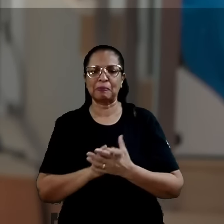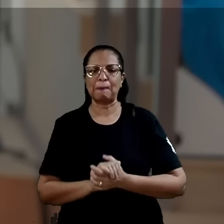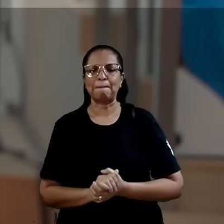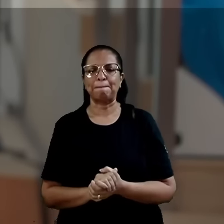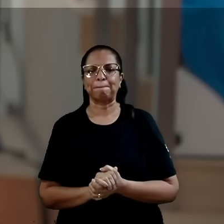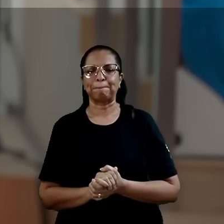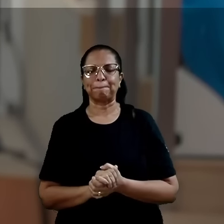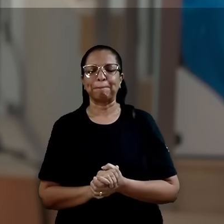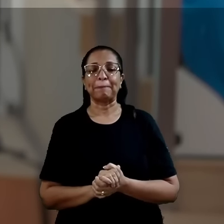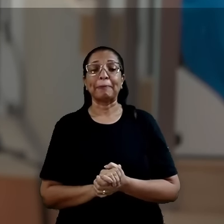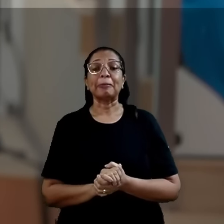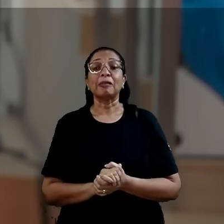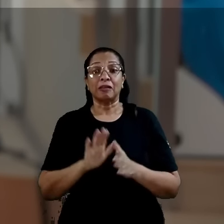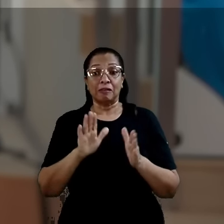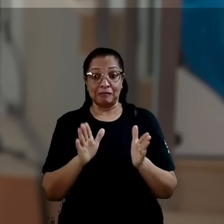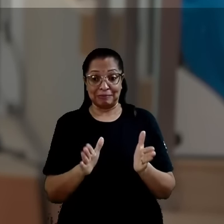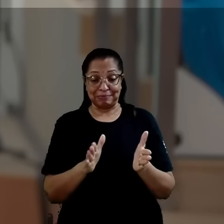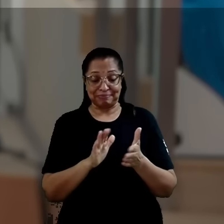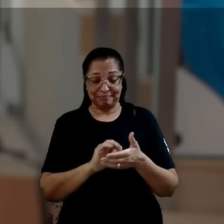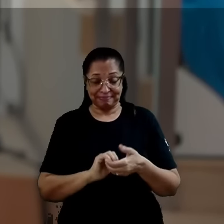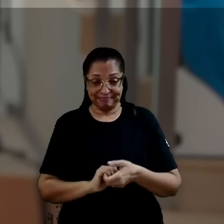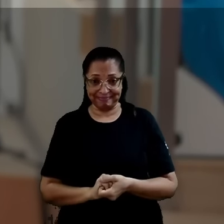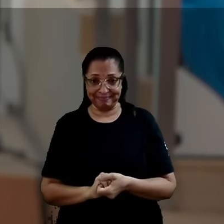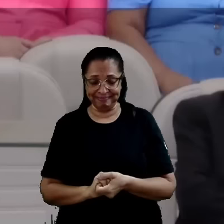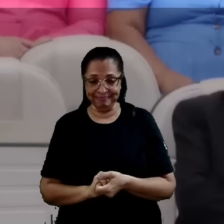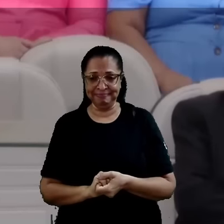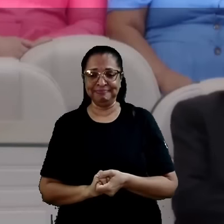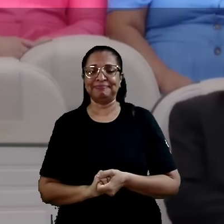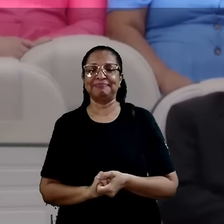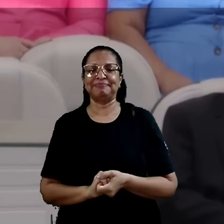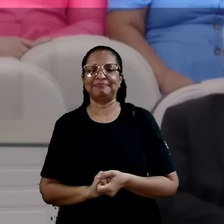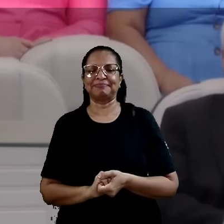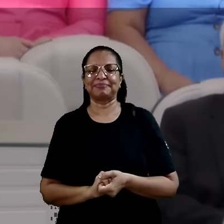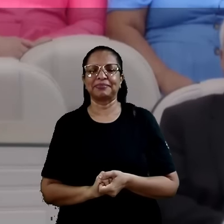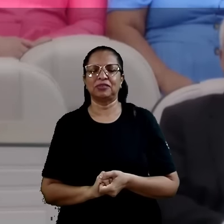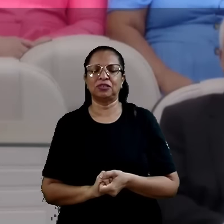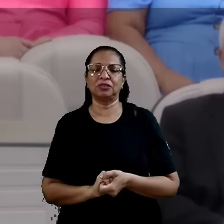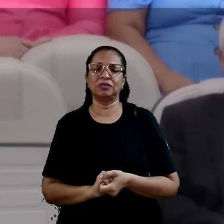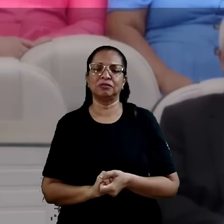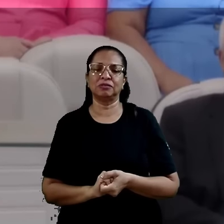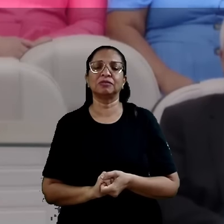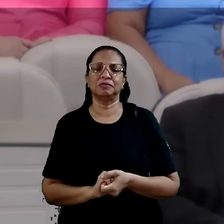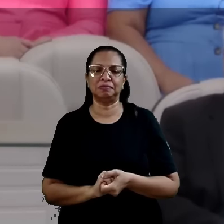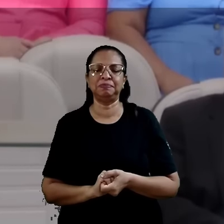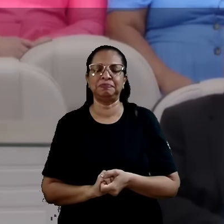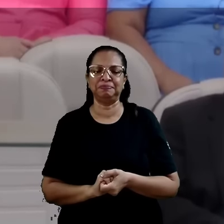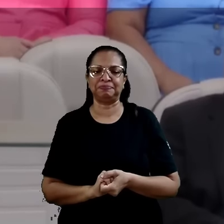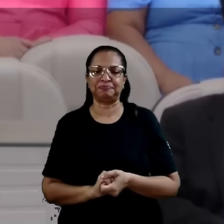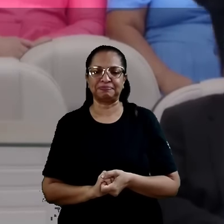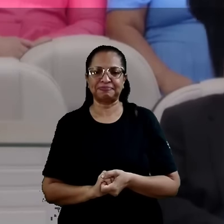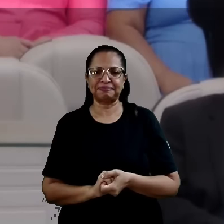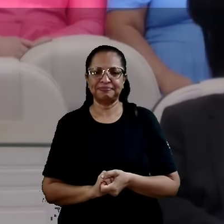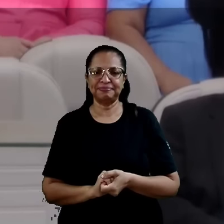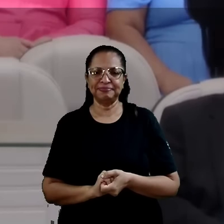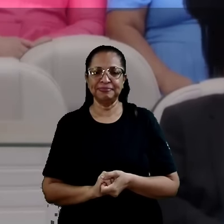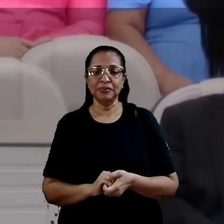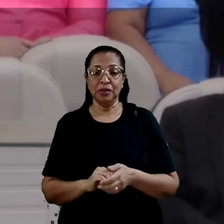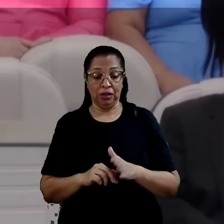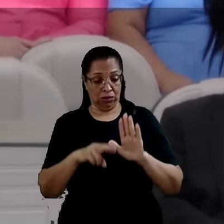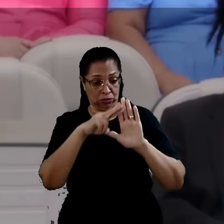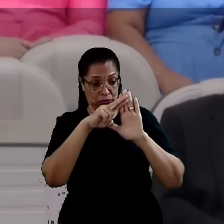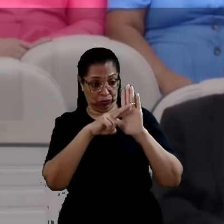amém amém nós vamos partir de princípios aqui que nós podemos